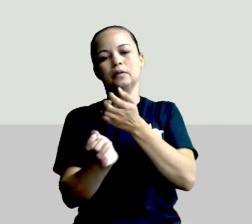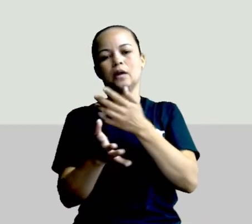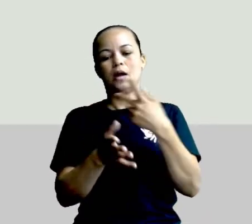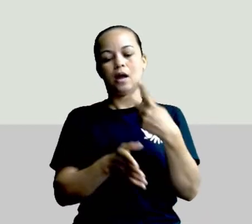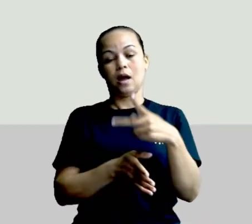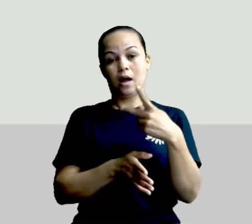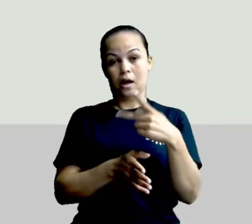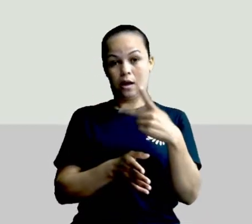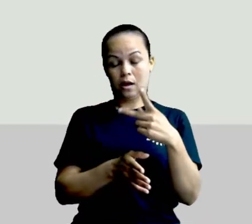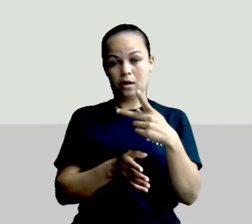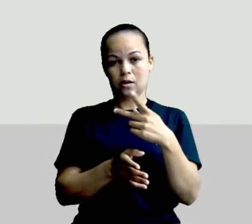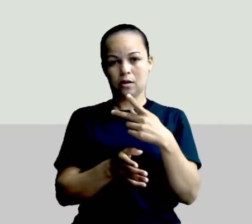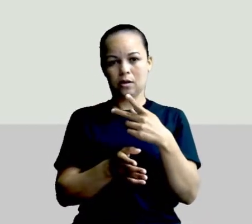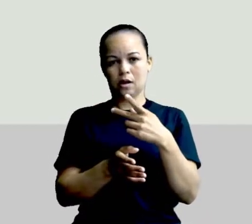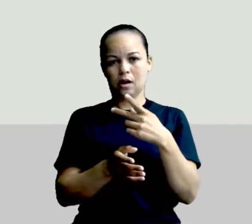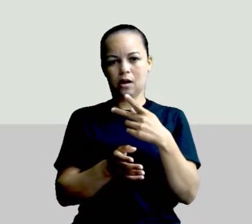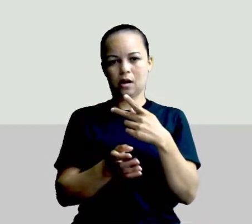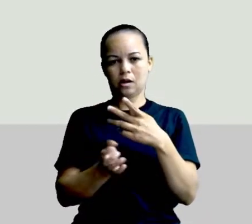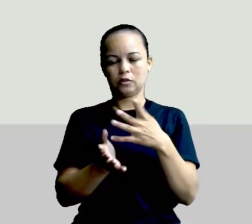tá?